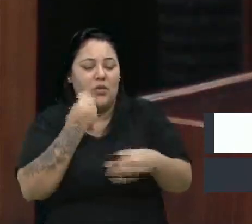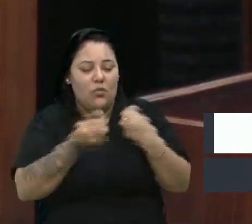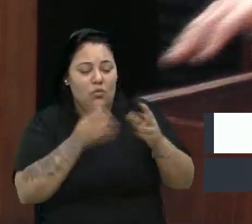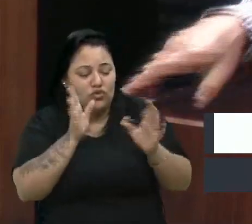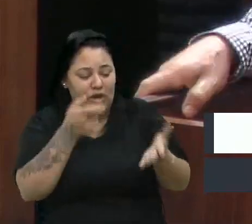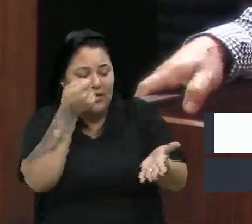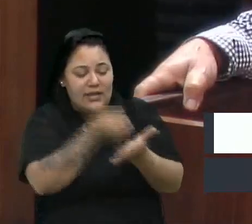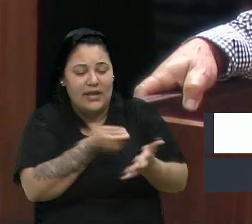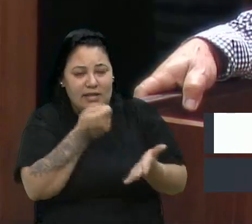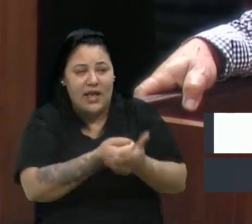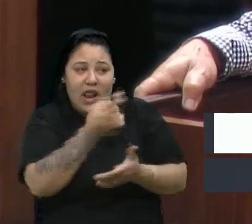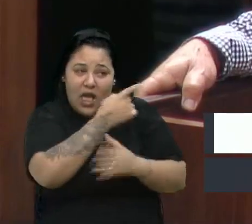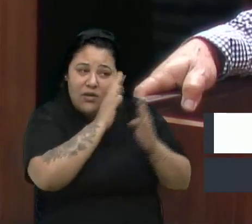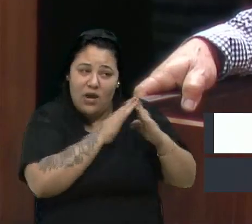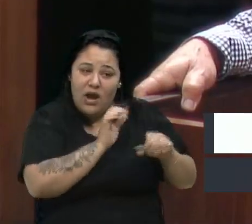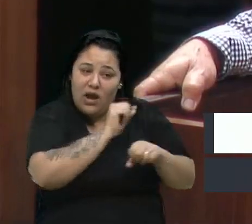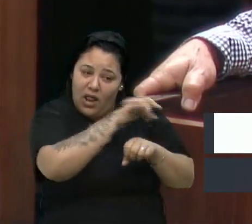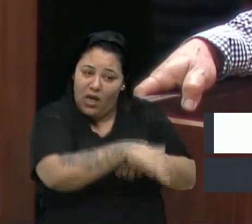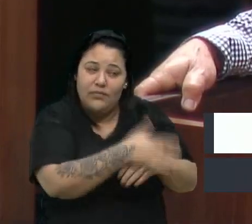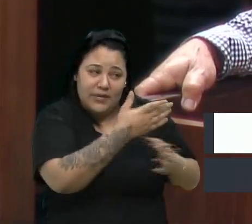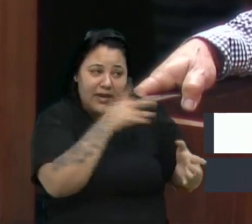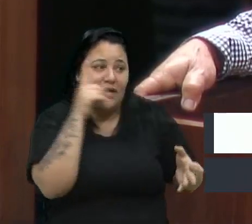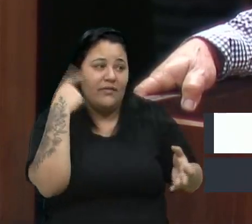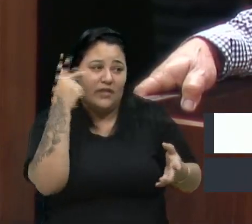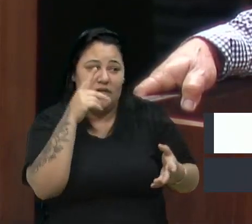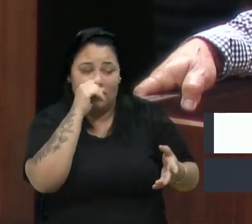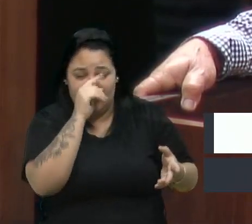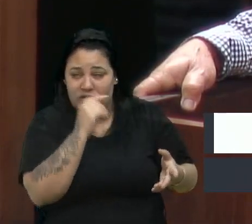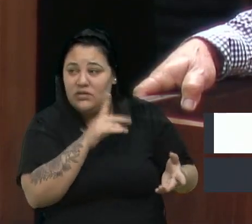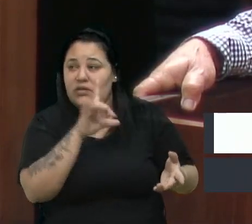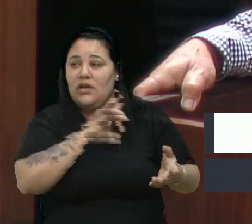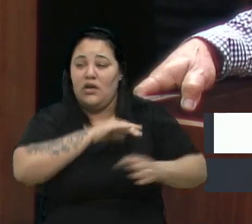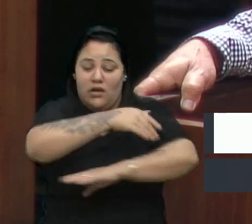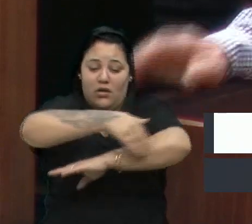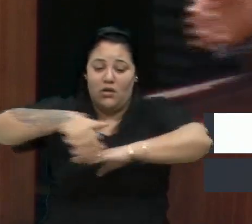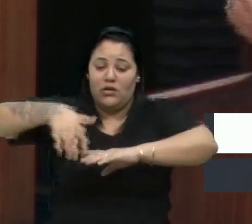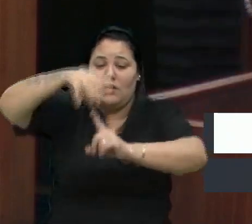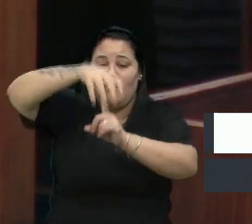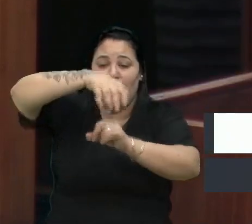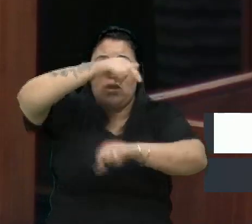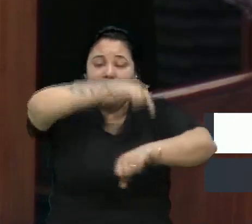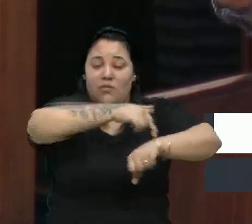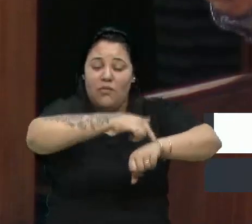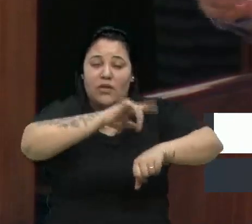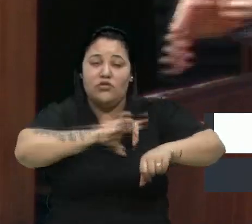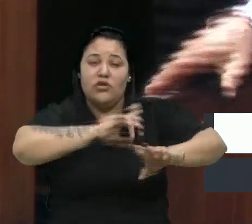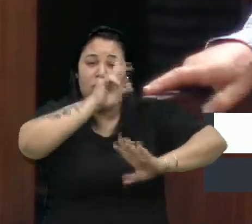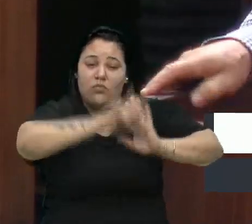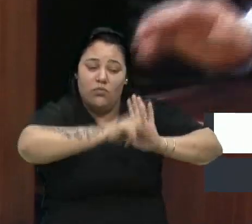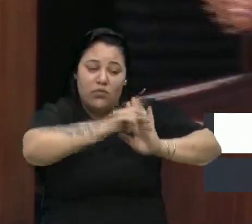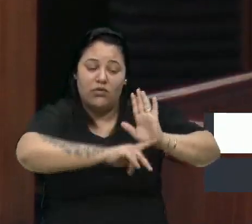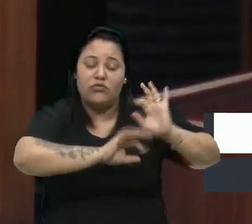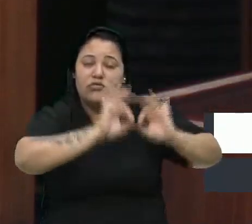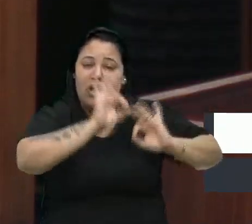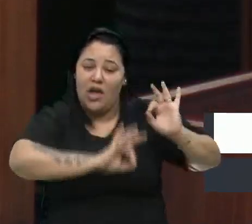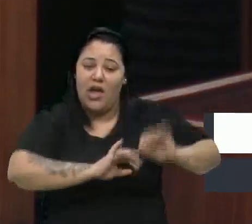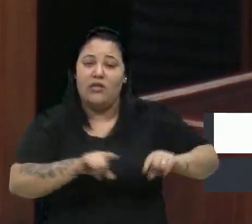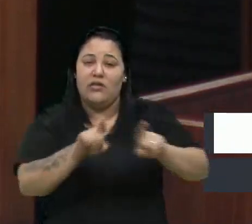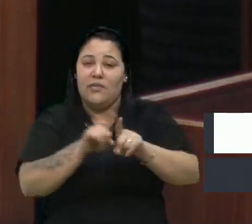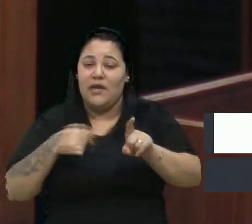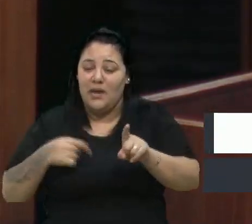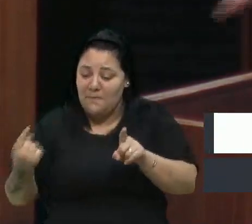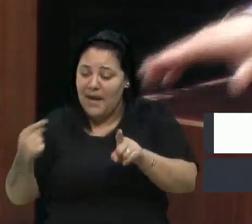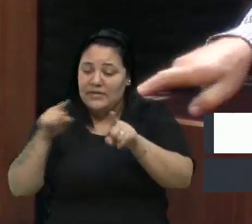lá em Galópolis, vereador Sandro, aquela rua onde tem a feira, naquele momento tínhamos um projeto e também parceiro